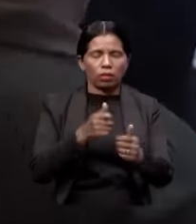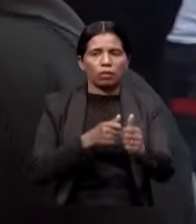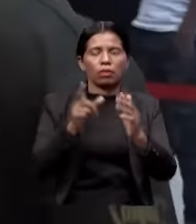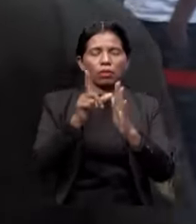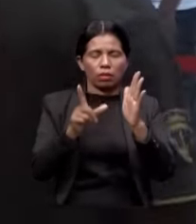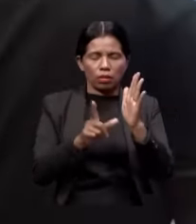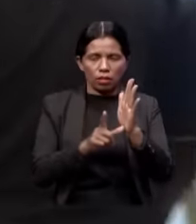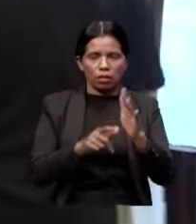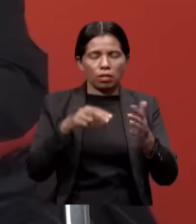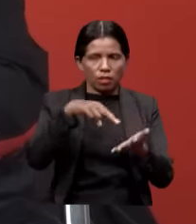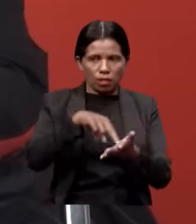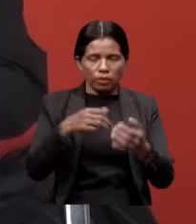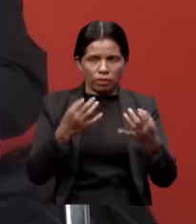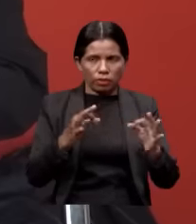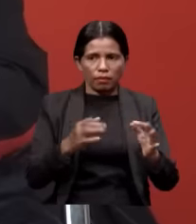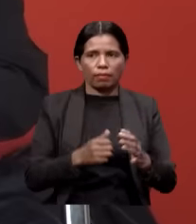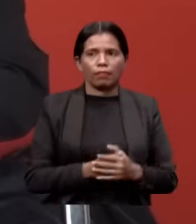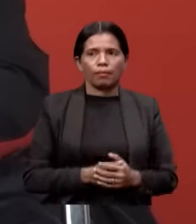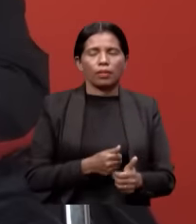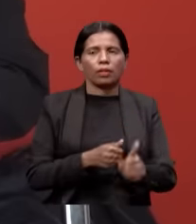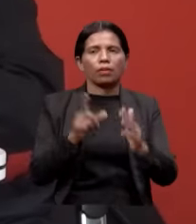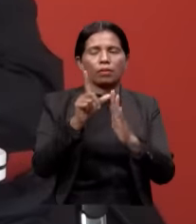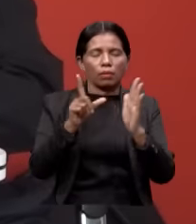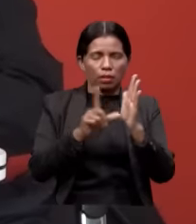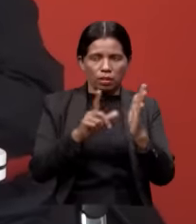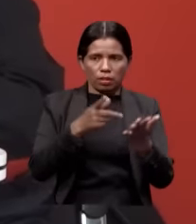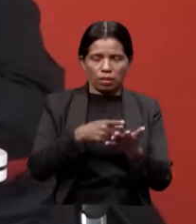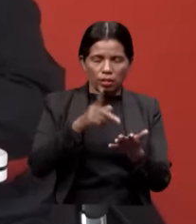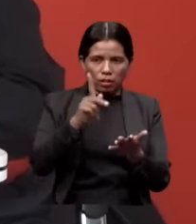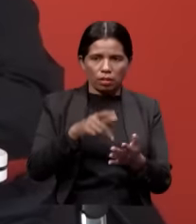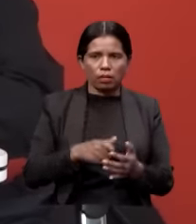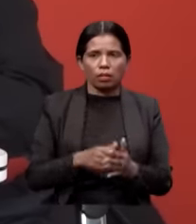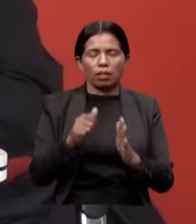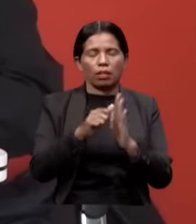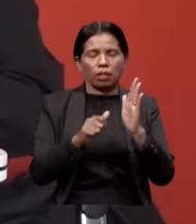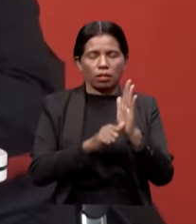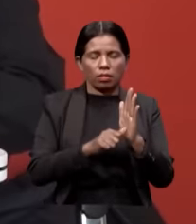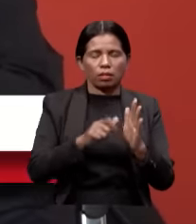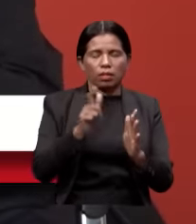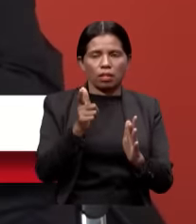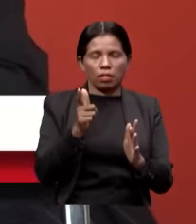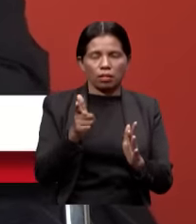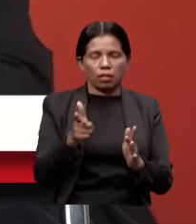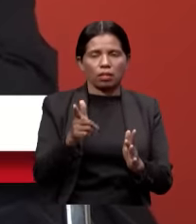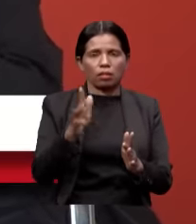ne bestabeleciona. A tuir lei imposto, aí, artigo 55, vale ter